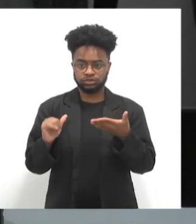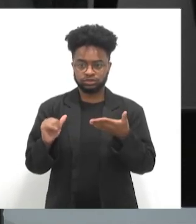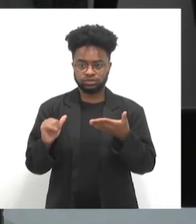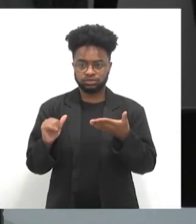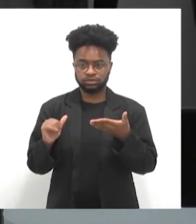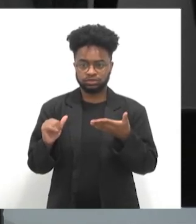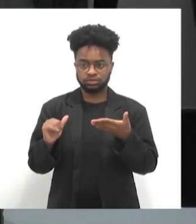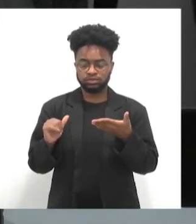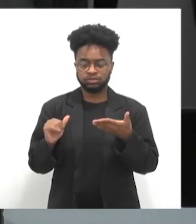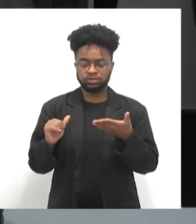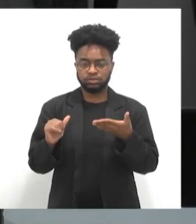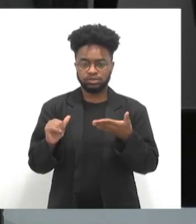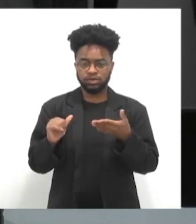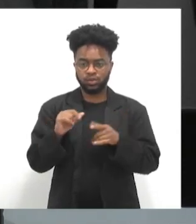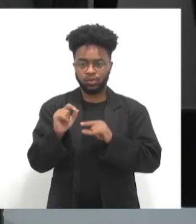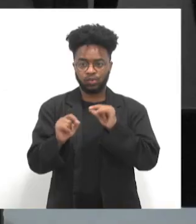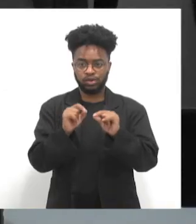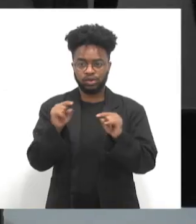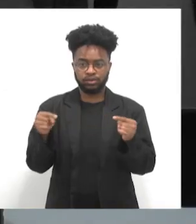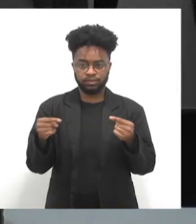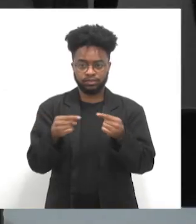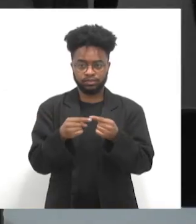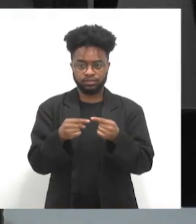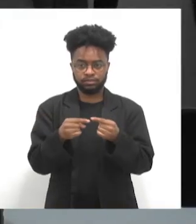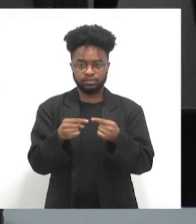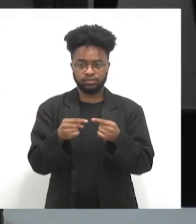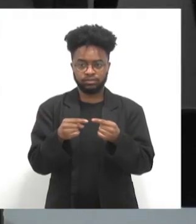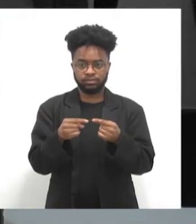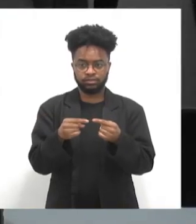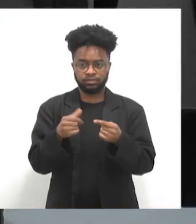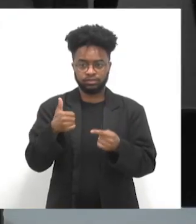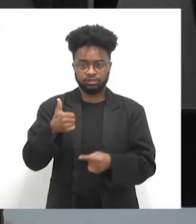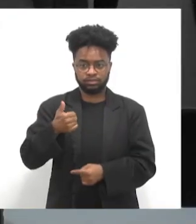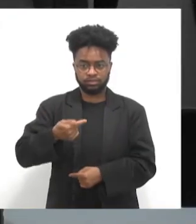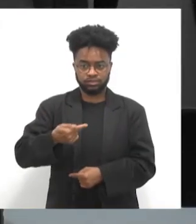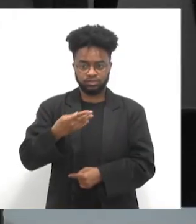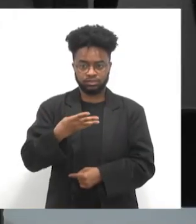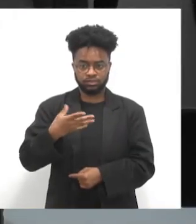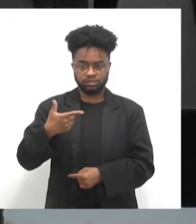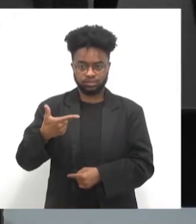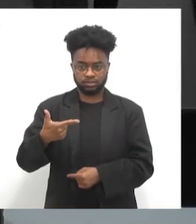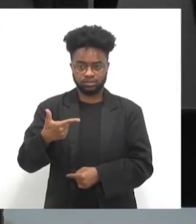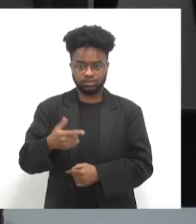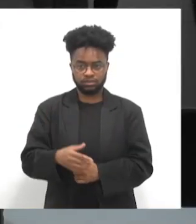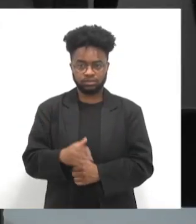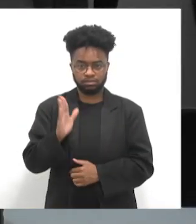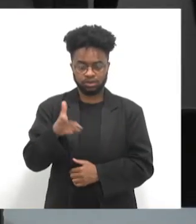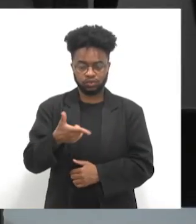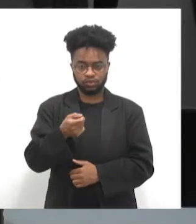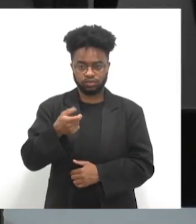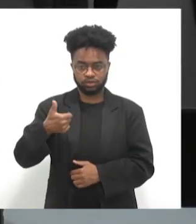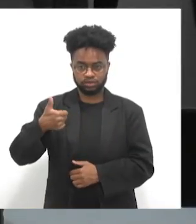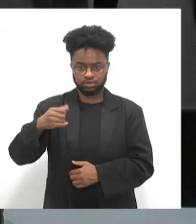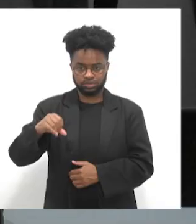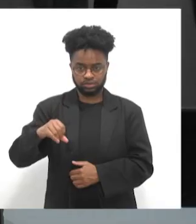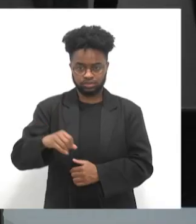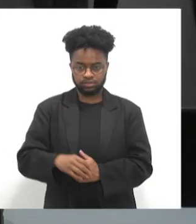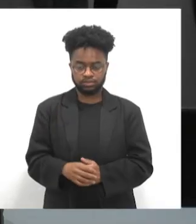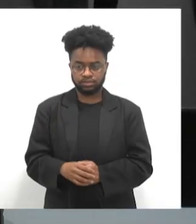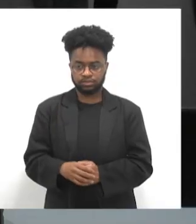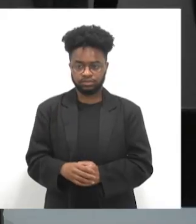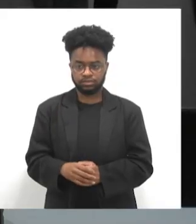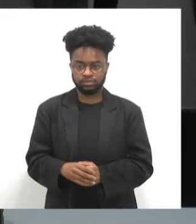aquilo que coincidia o 1742 de 2019. Então,